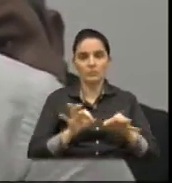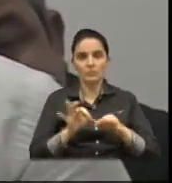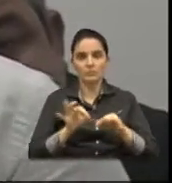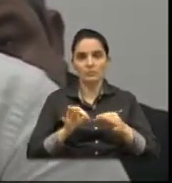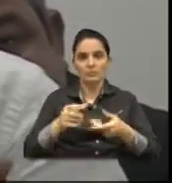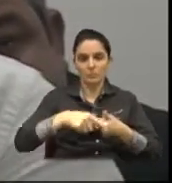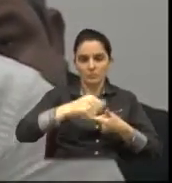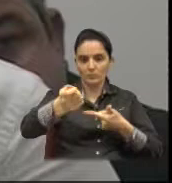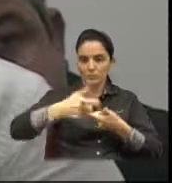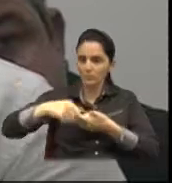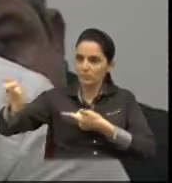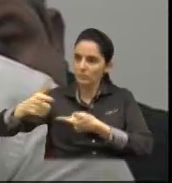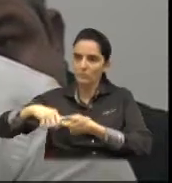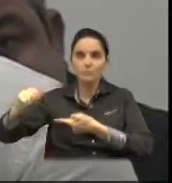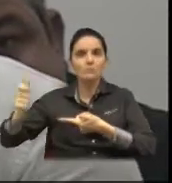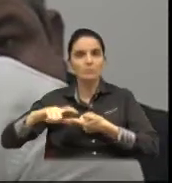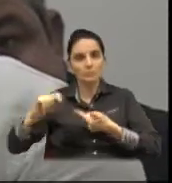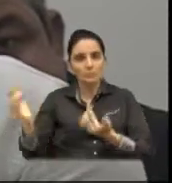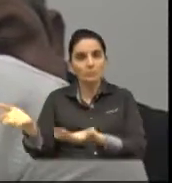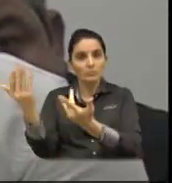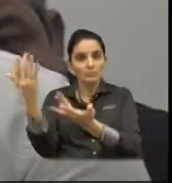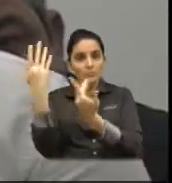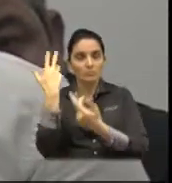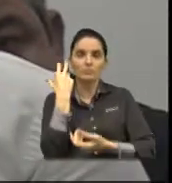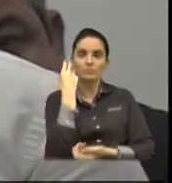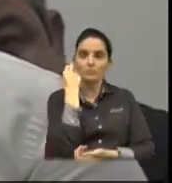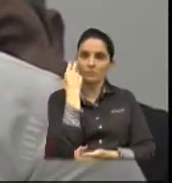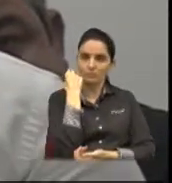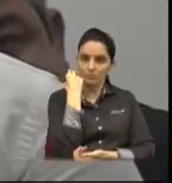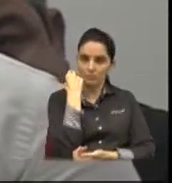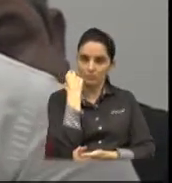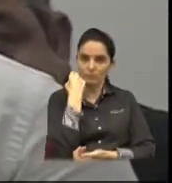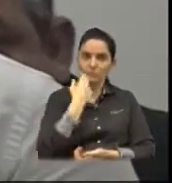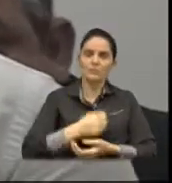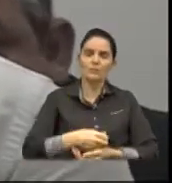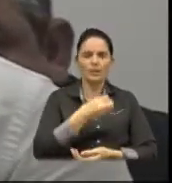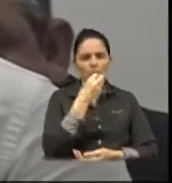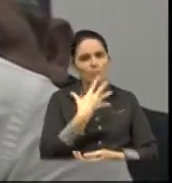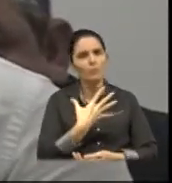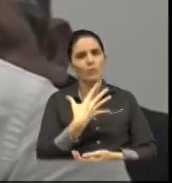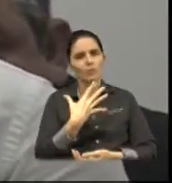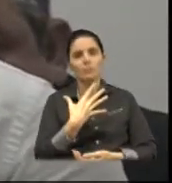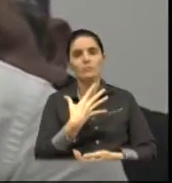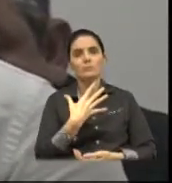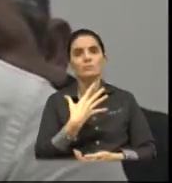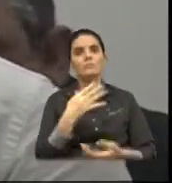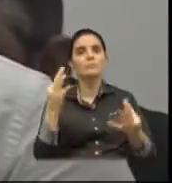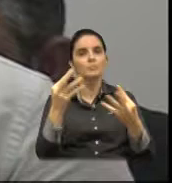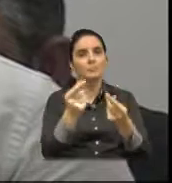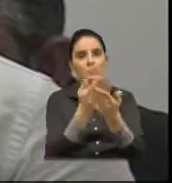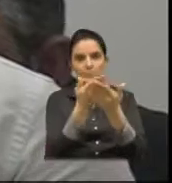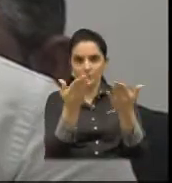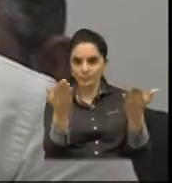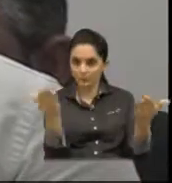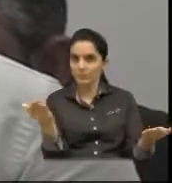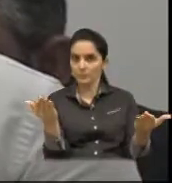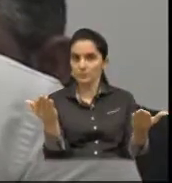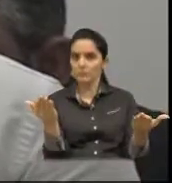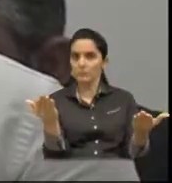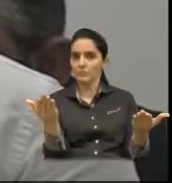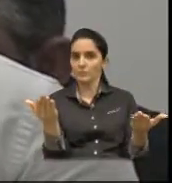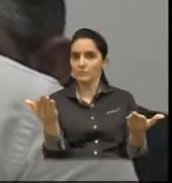uma campanha estimulando a adoção, que é algo muito bacana e que todos nós